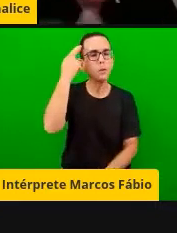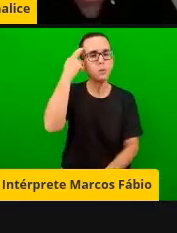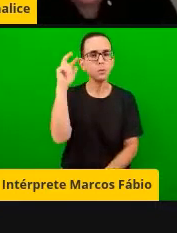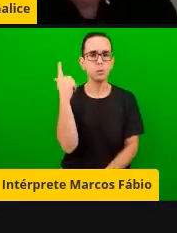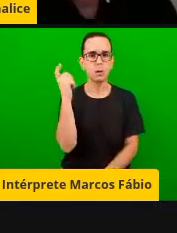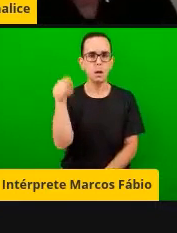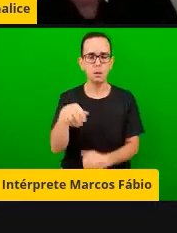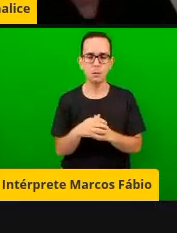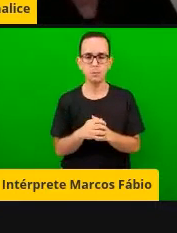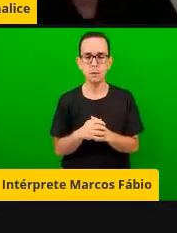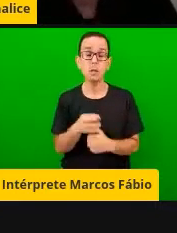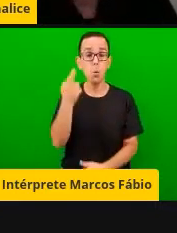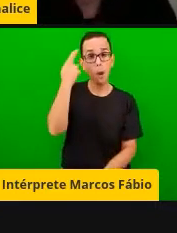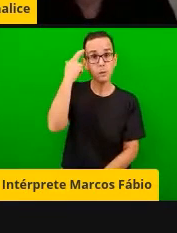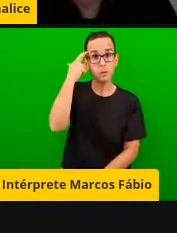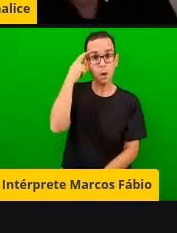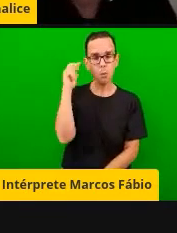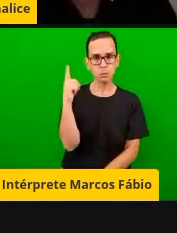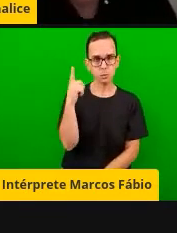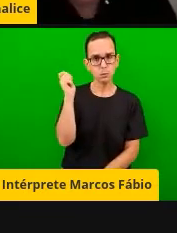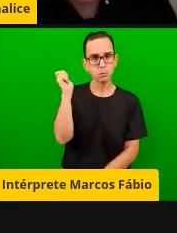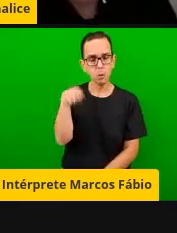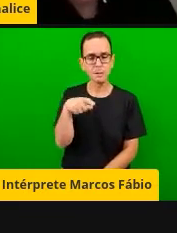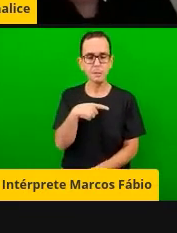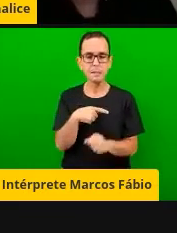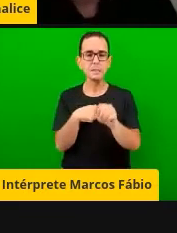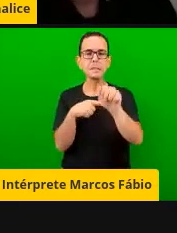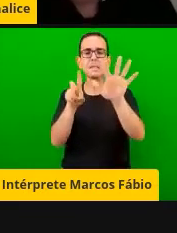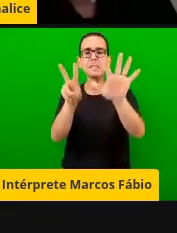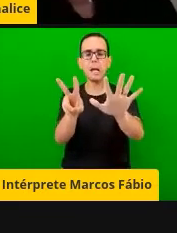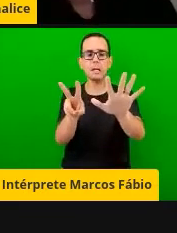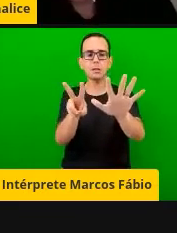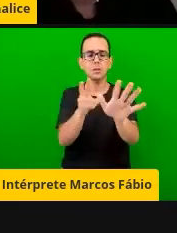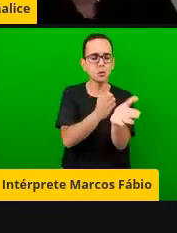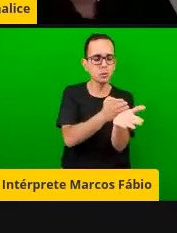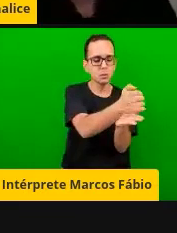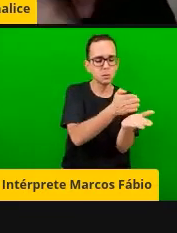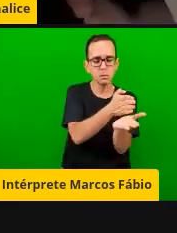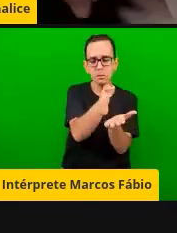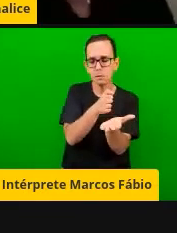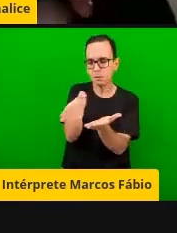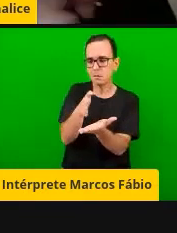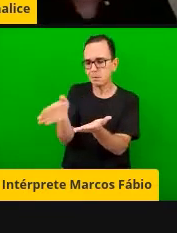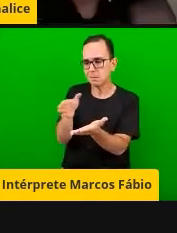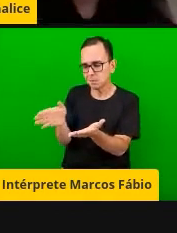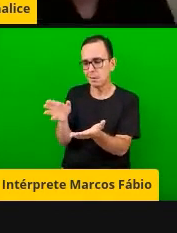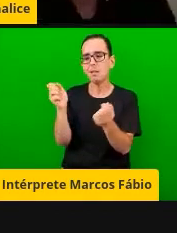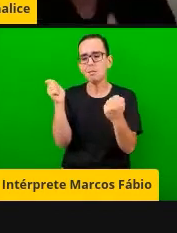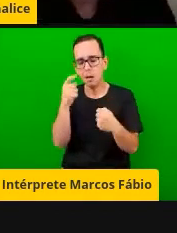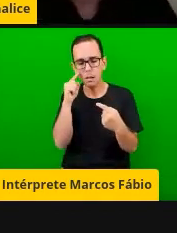raciocínio geográfico, ele possui 7 princípios, né? Que está colocado lá na base: analogia, conexão,